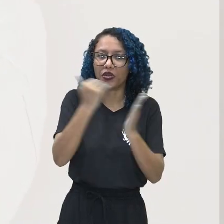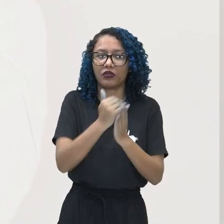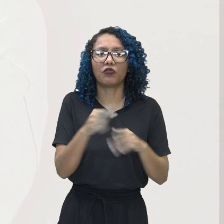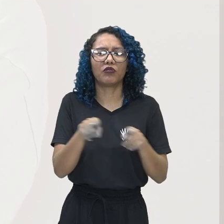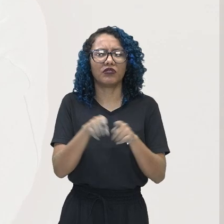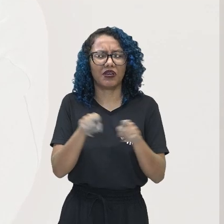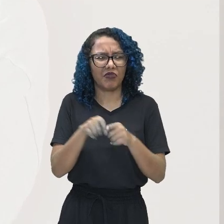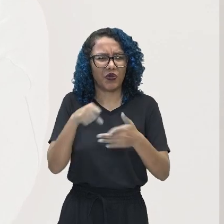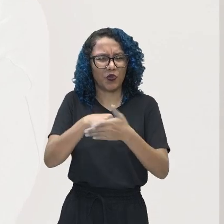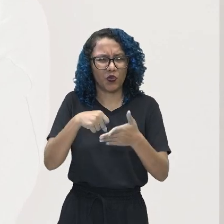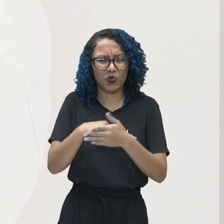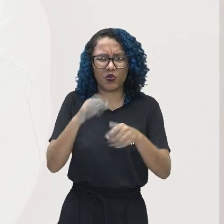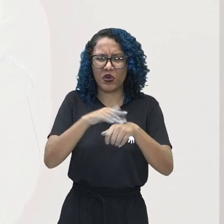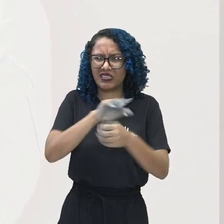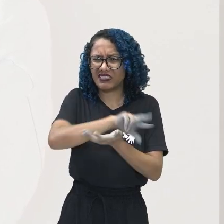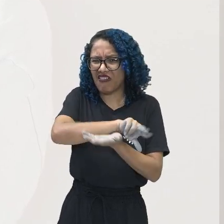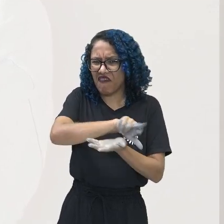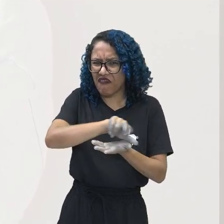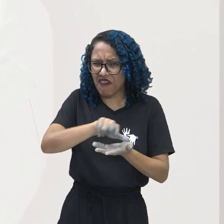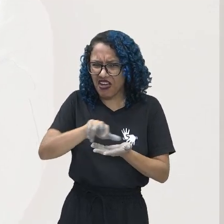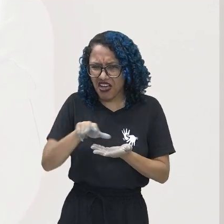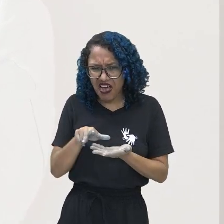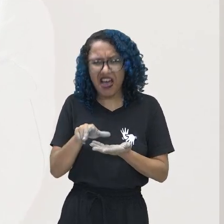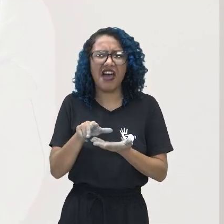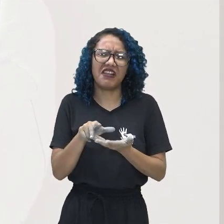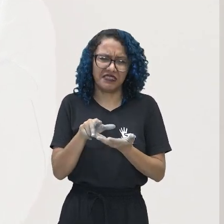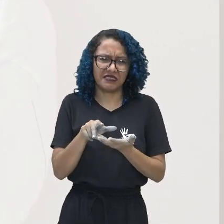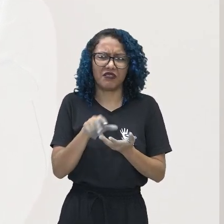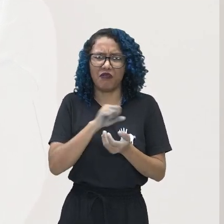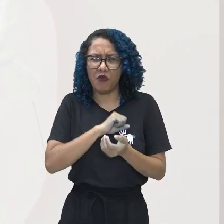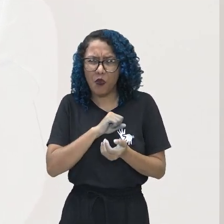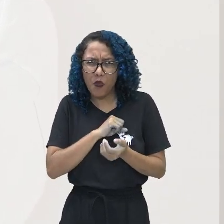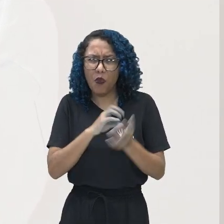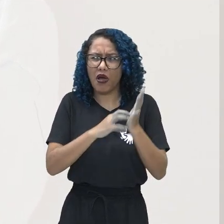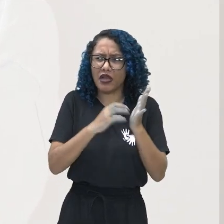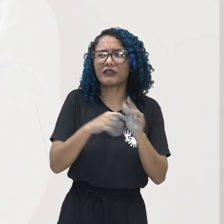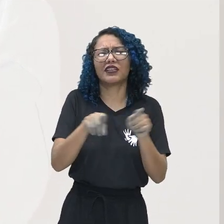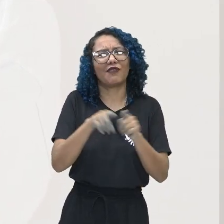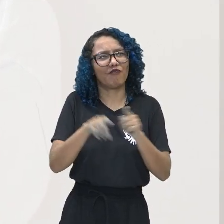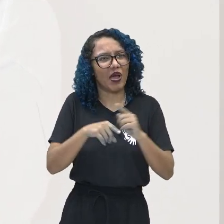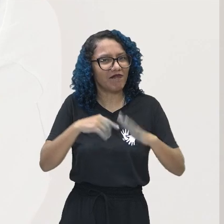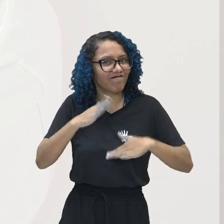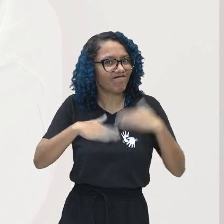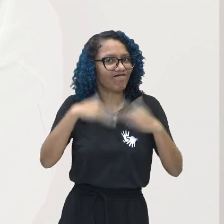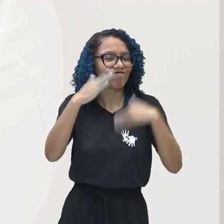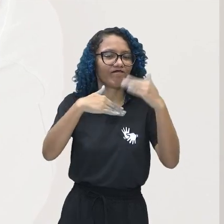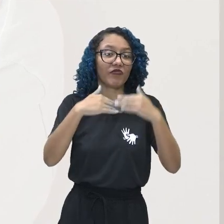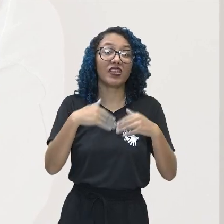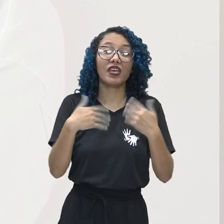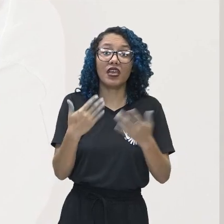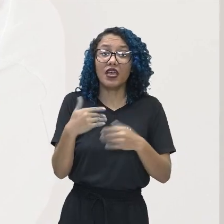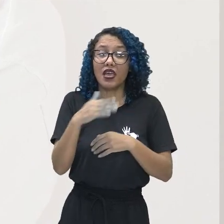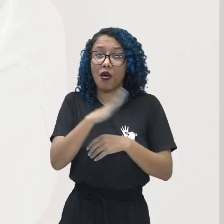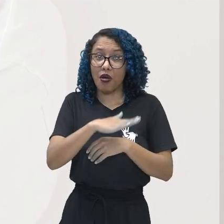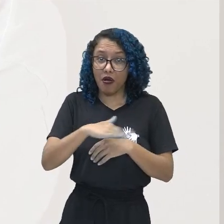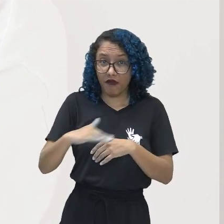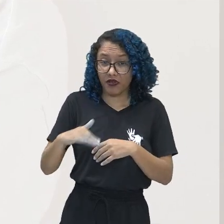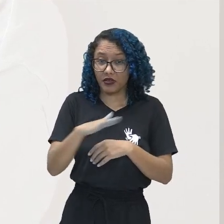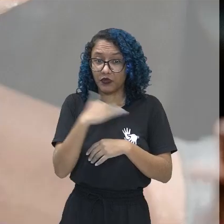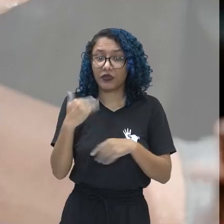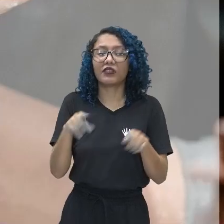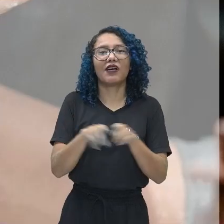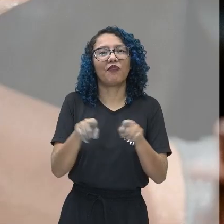como HIV, AIDS, malária e tuberculose também avançou, e a mortalidade infantil caiu